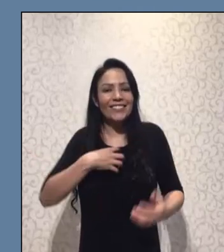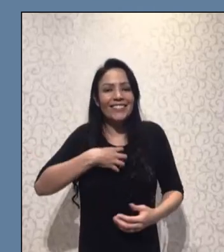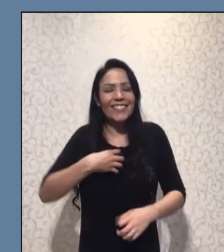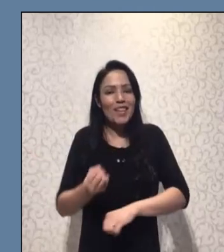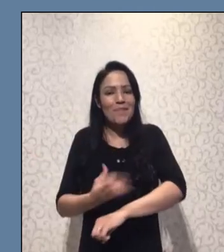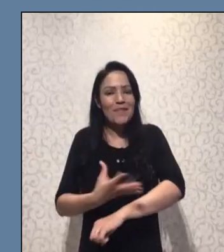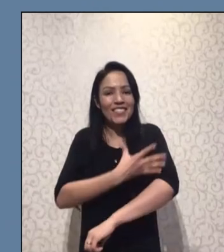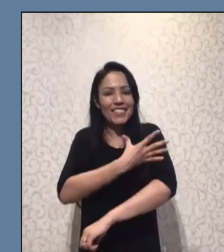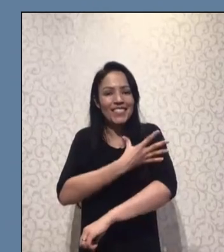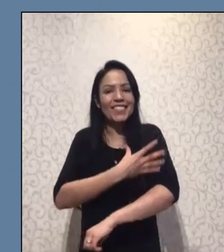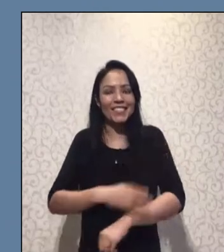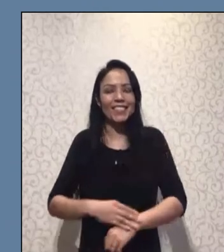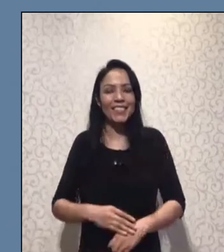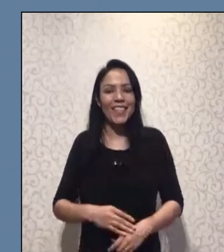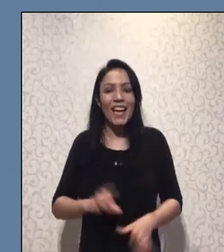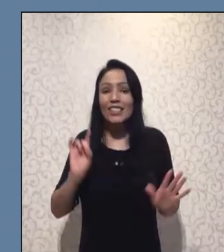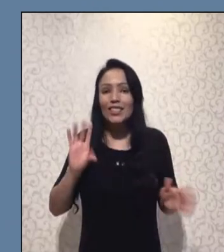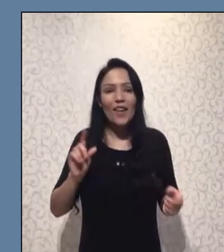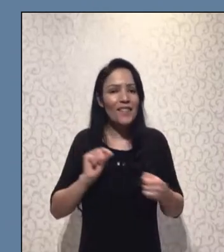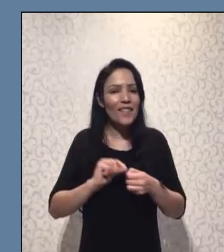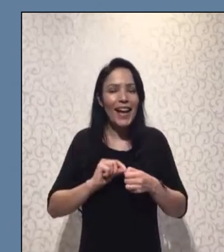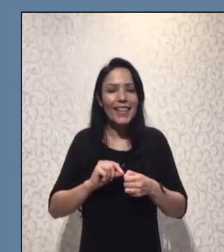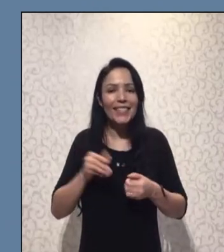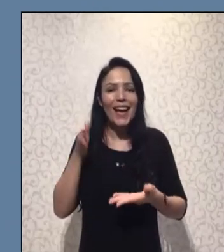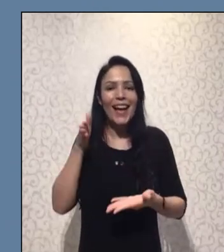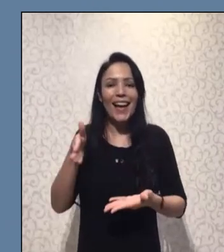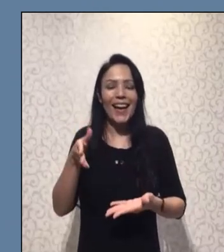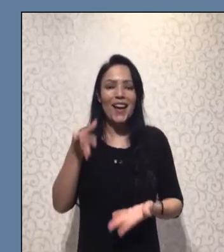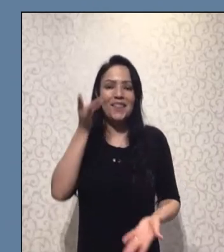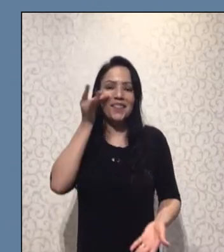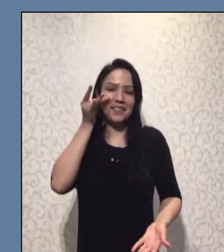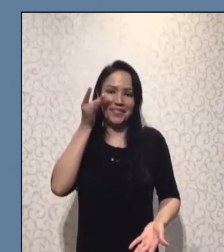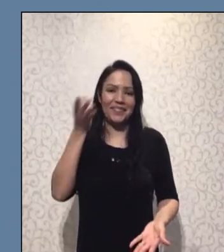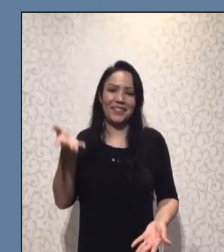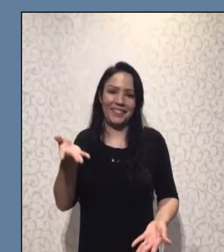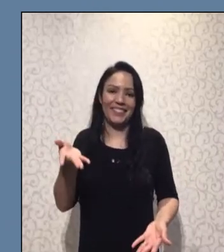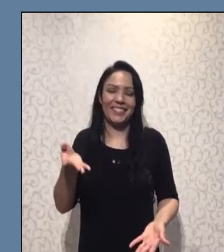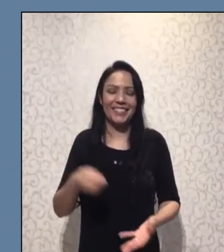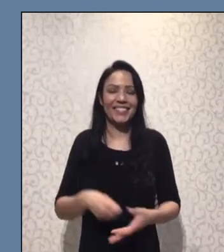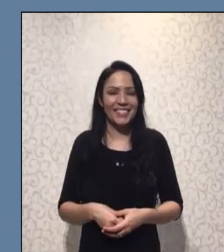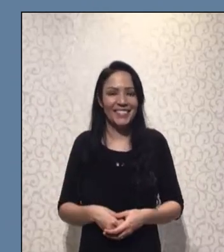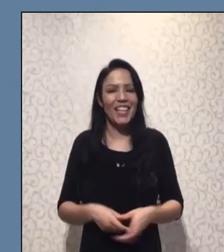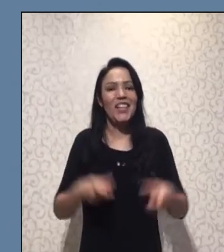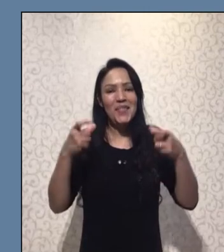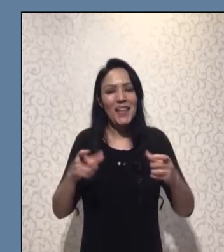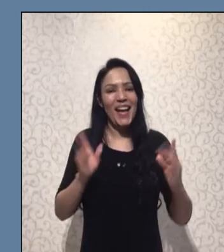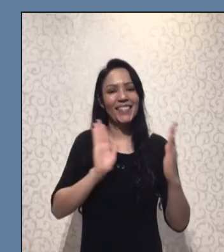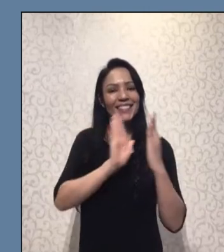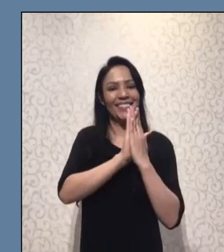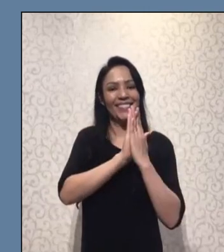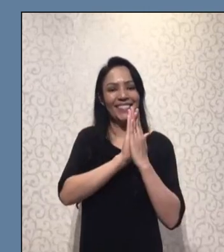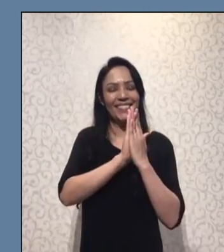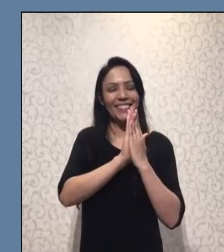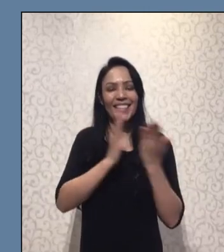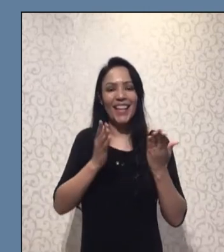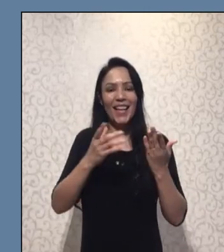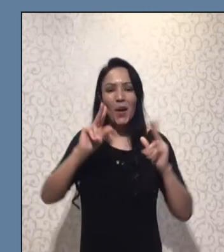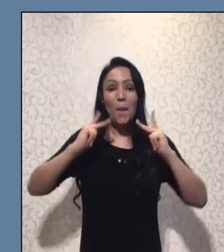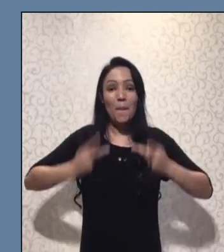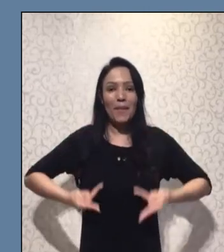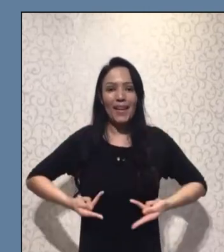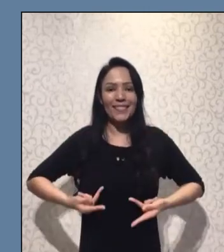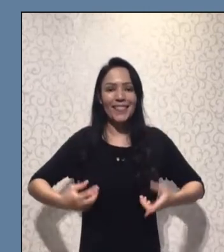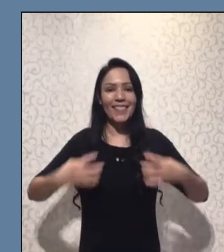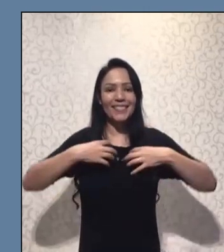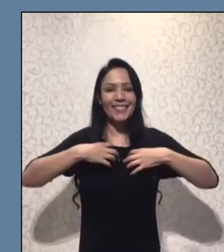isso só se faz presencialmente, né? É no lugar, com pessoas, né? O ser humano é um ser gregário, né? Ele gosta de